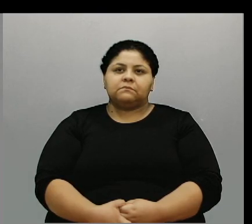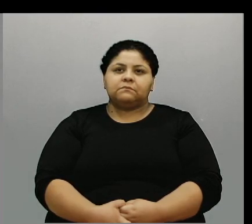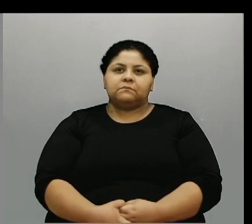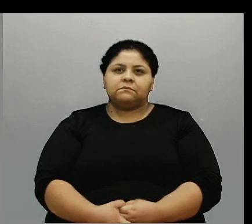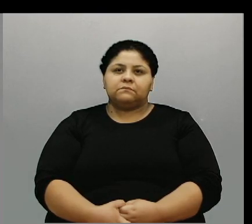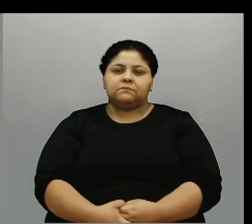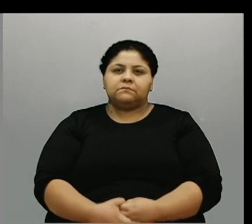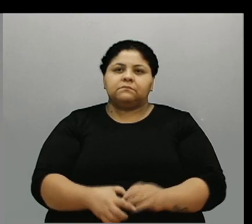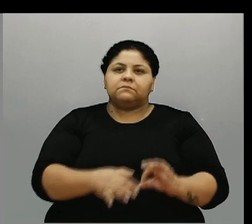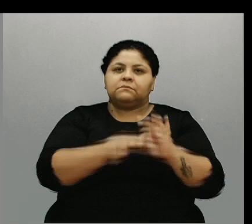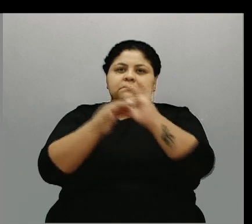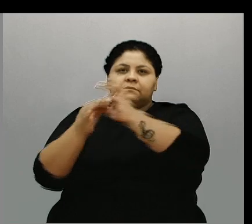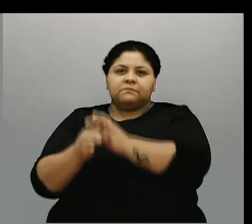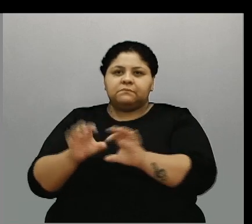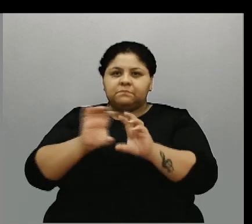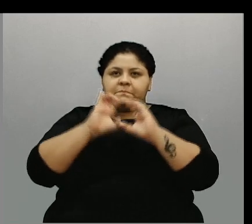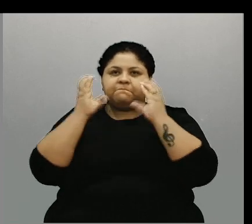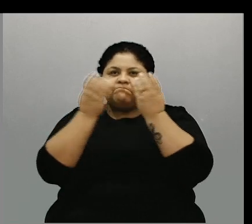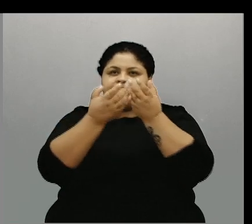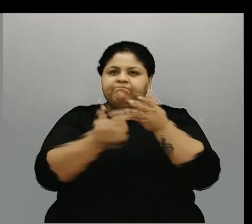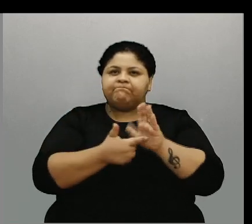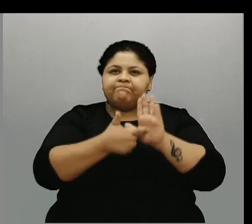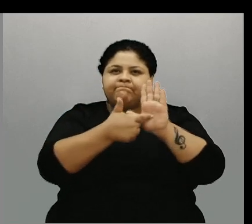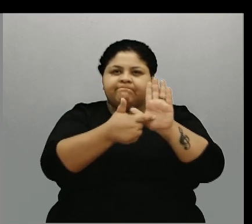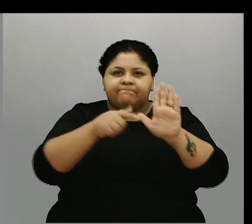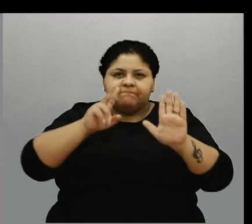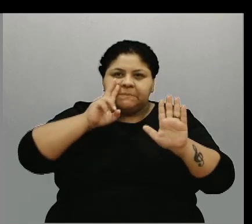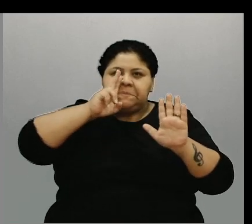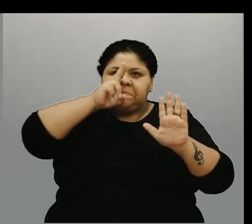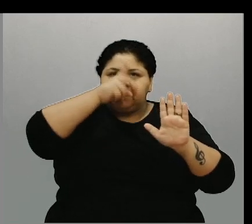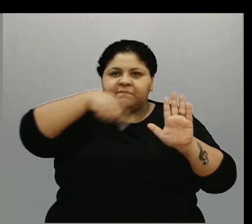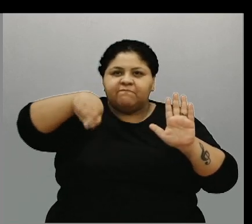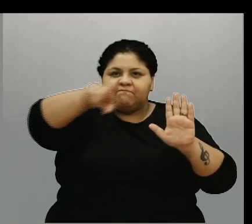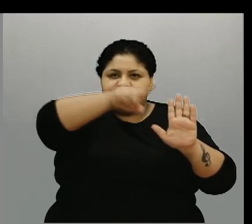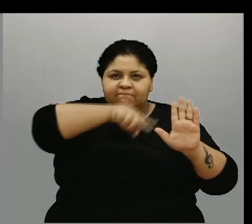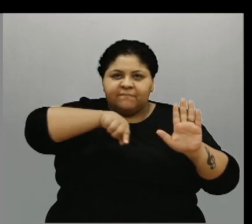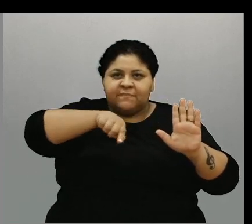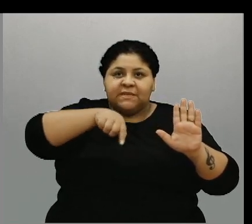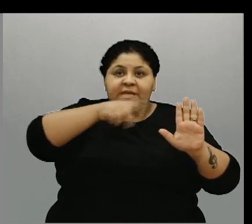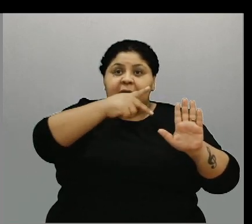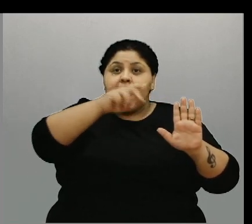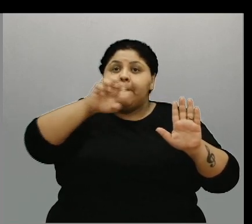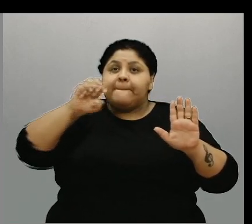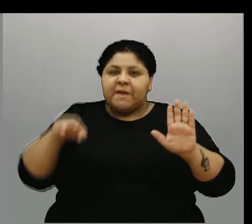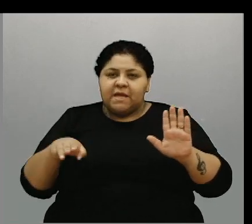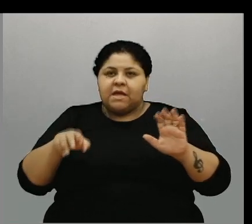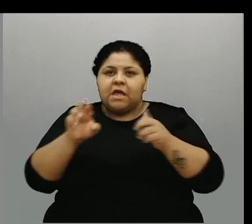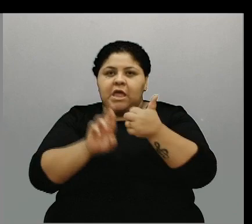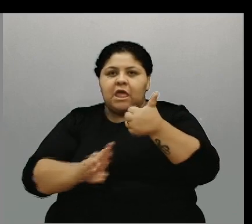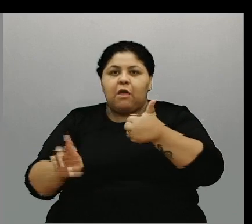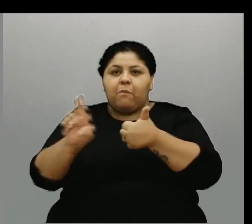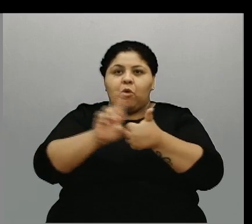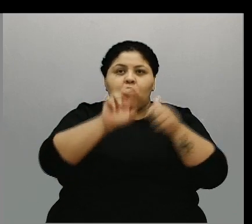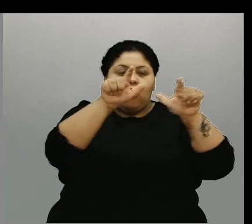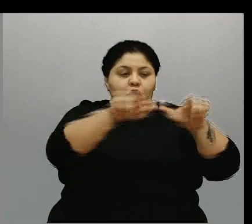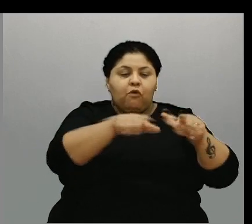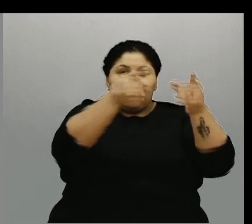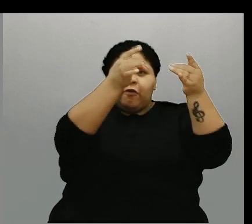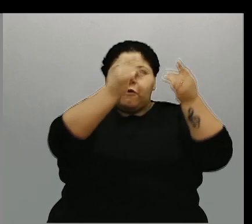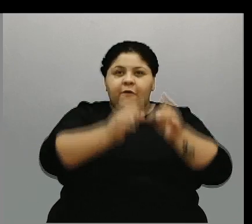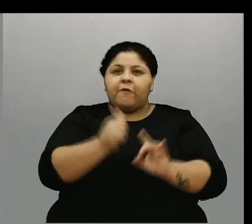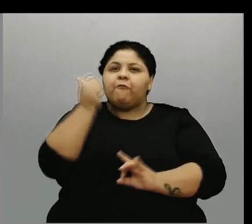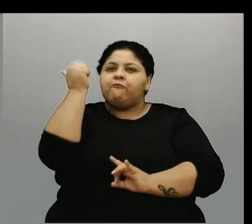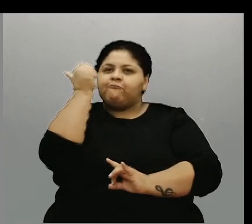A união da comunidade nos mostra a força que nós temos, e a PEN, a Procuradoria Especial da Mulher,